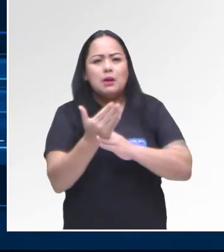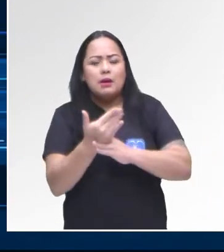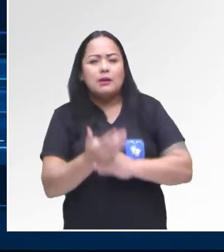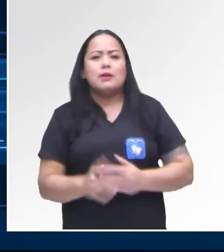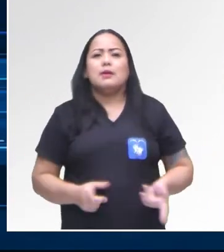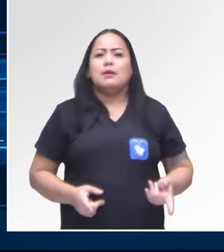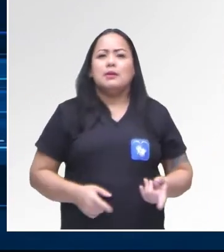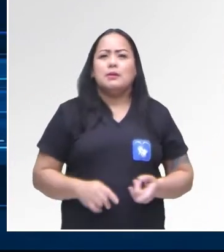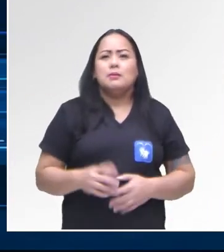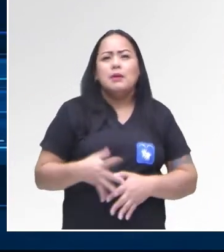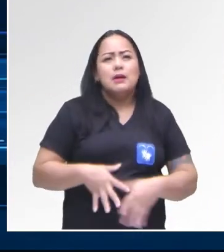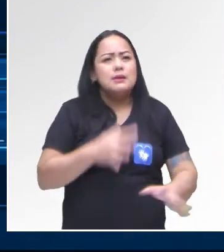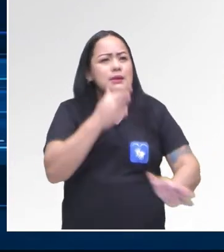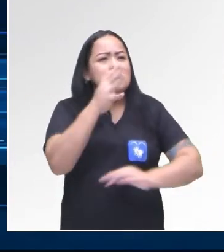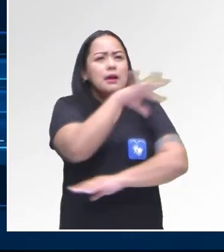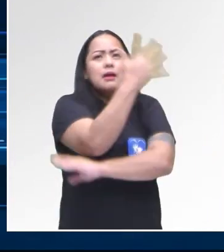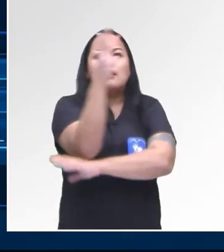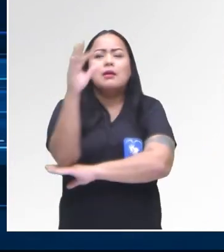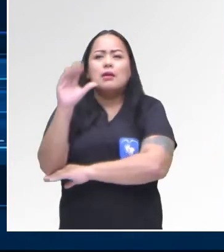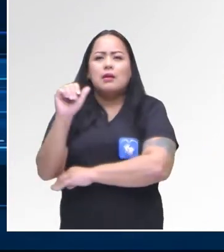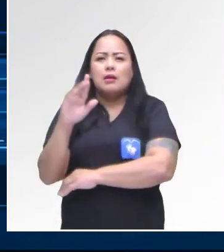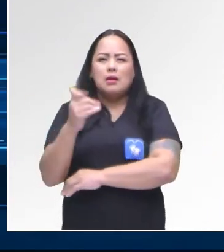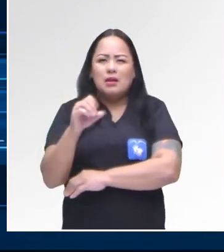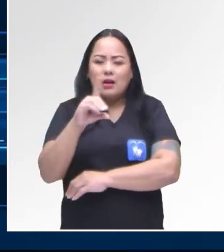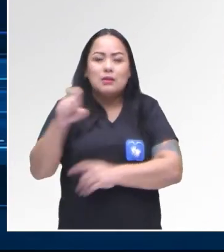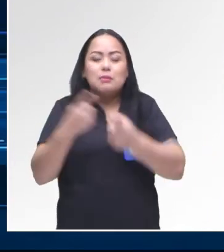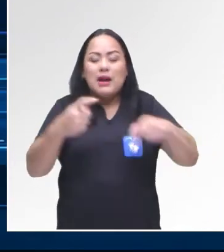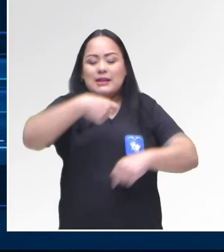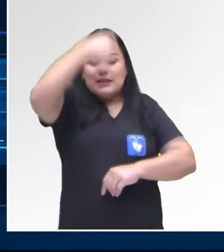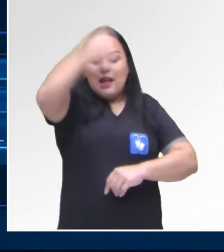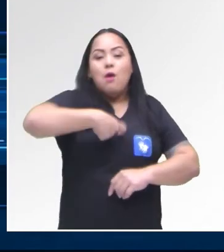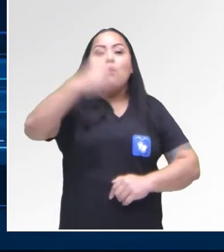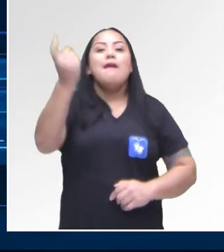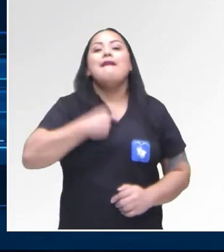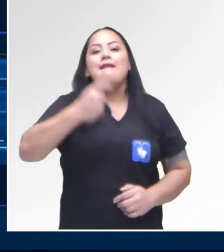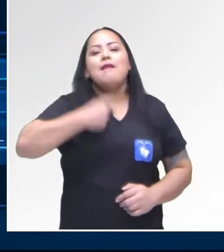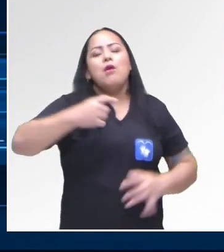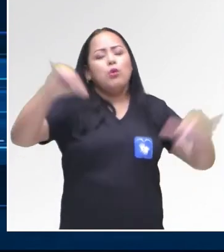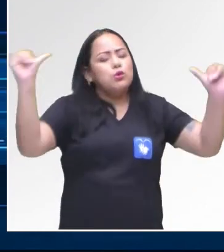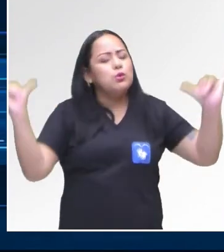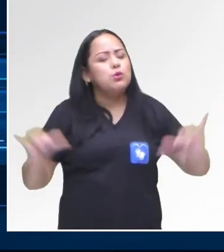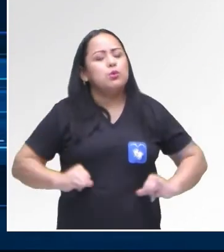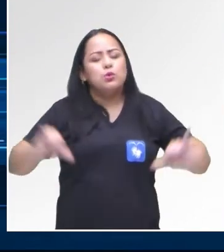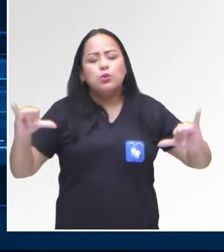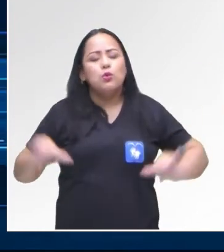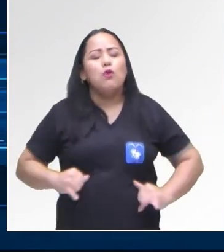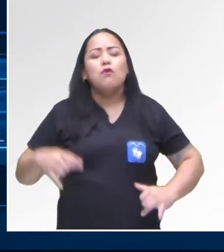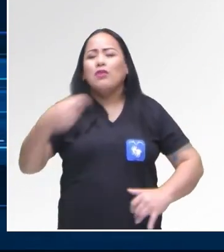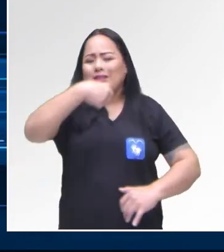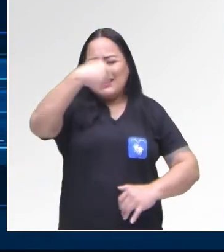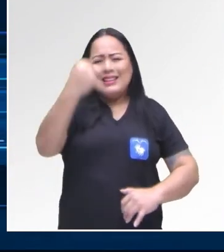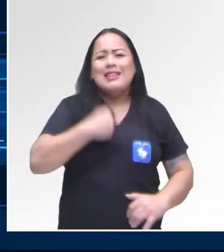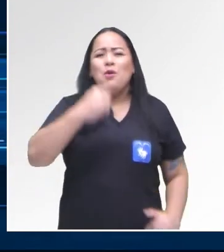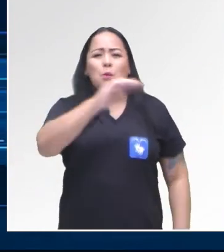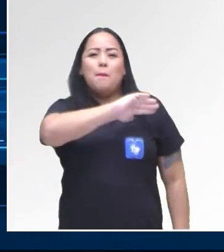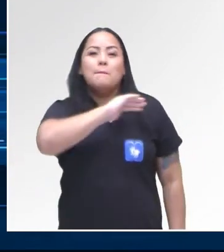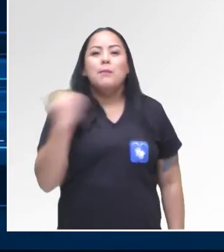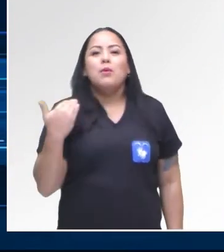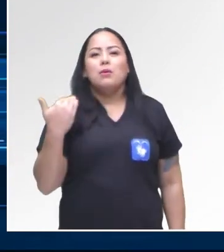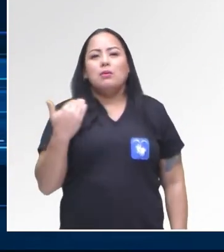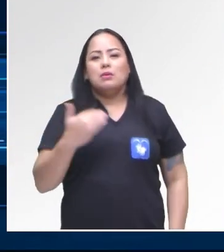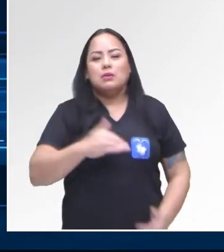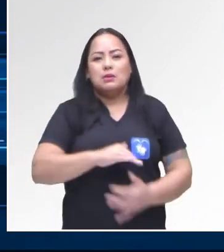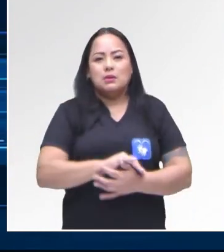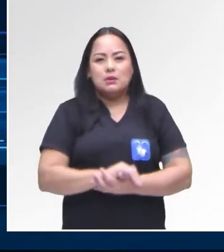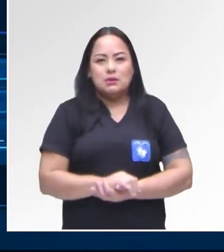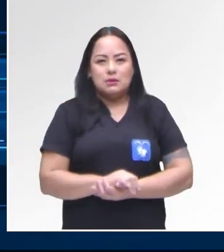retorno à natureza do Árcade, agora é o eu. Eu sofro, eu morro.